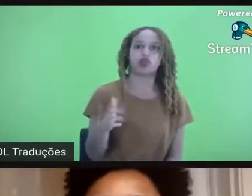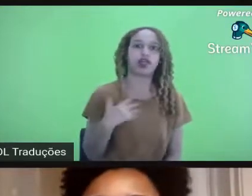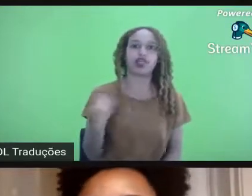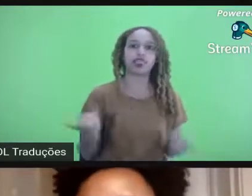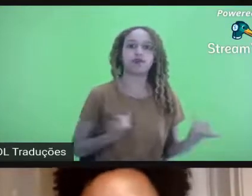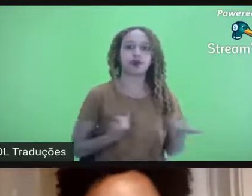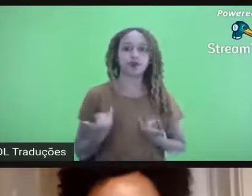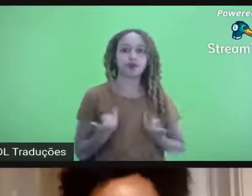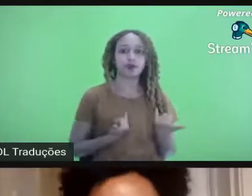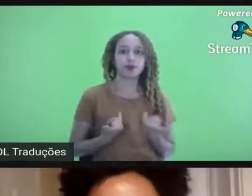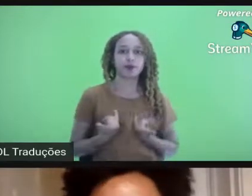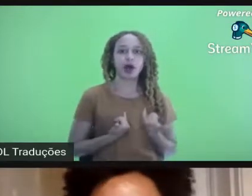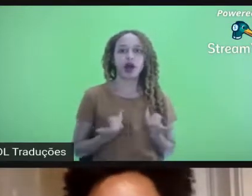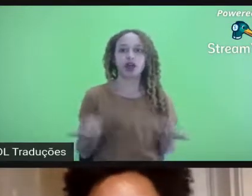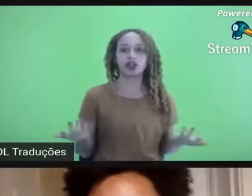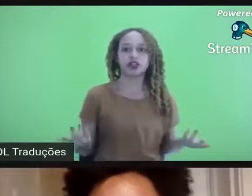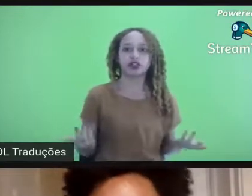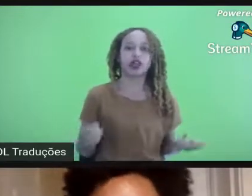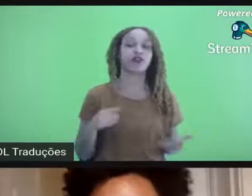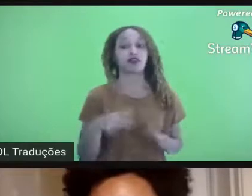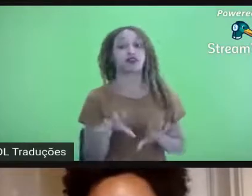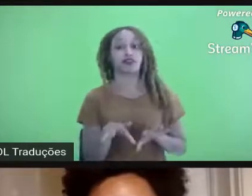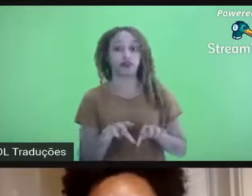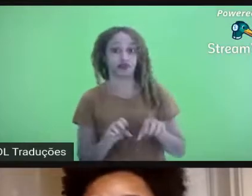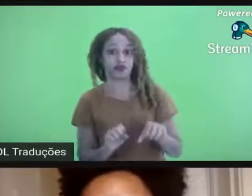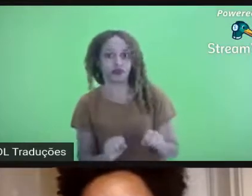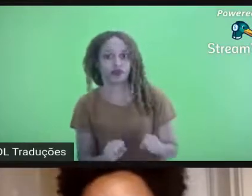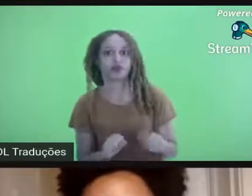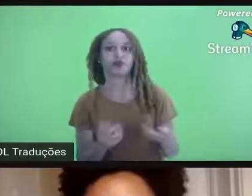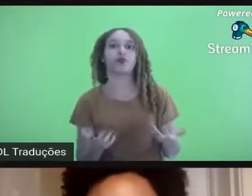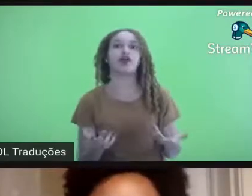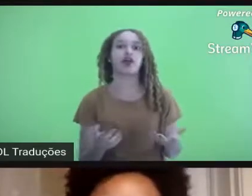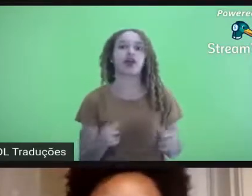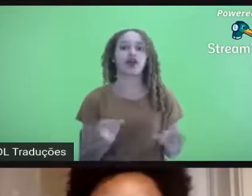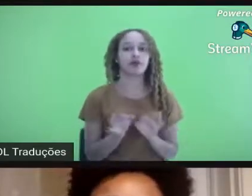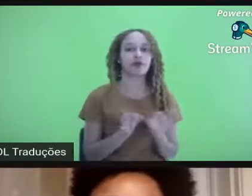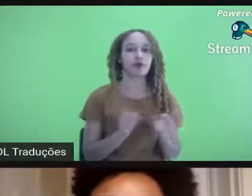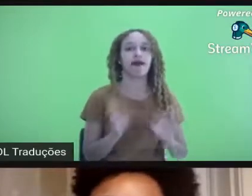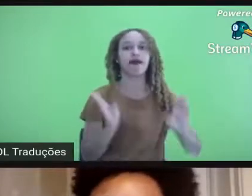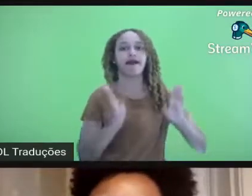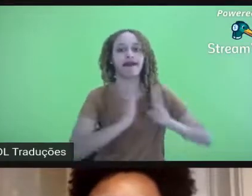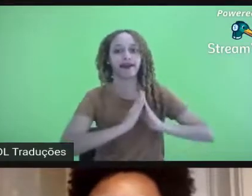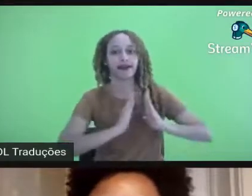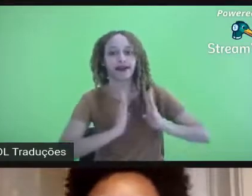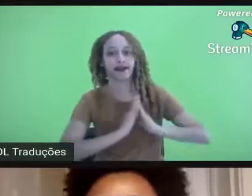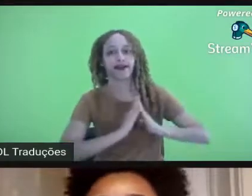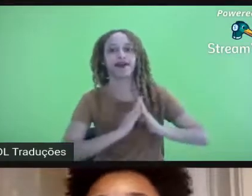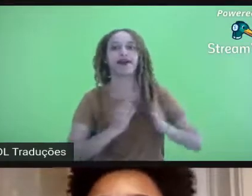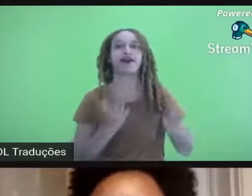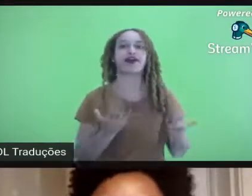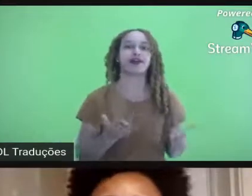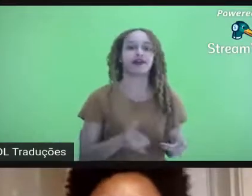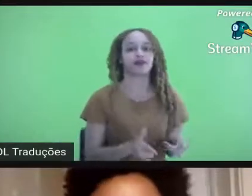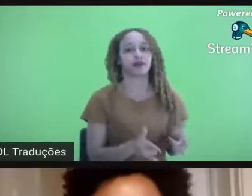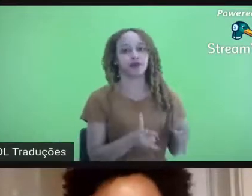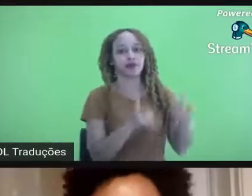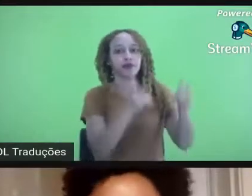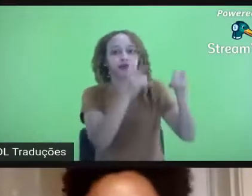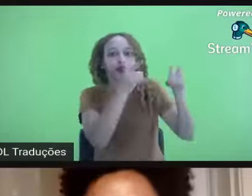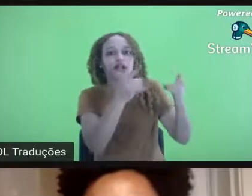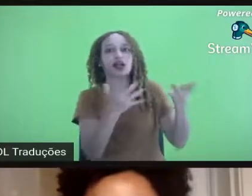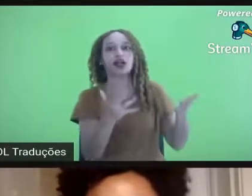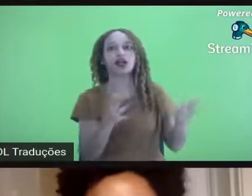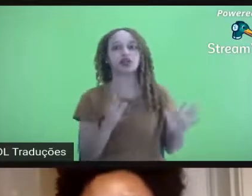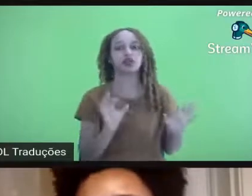que a arquitetura, você vai se formar e fazer casas e tudo muito parametrizado